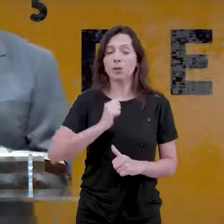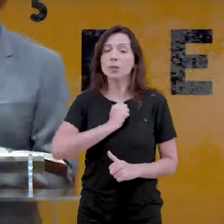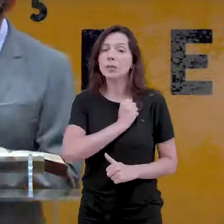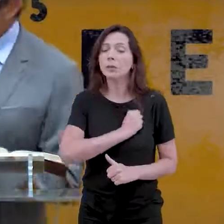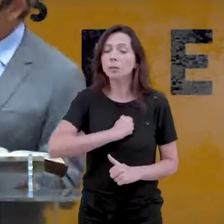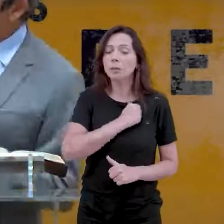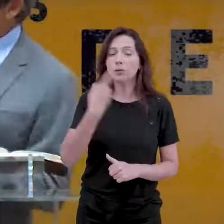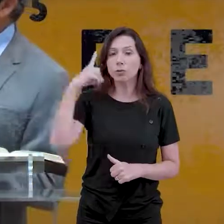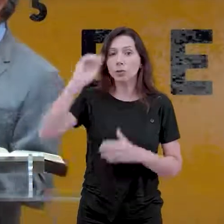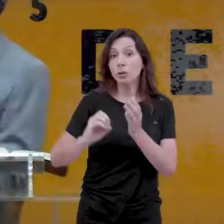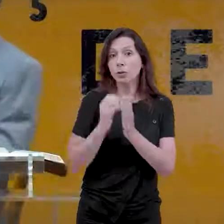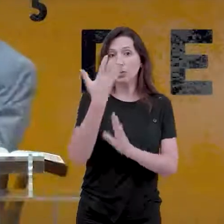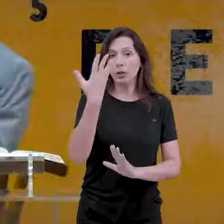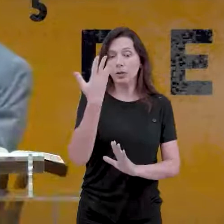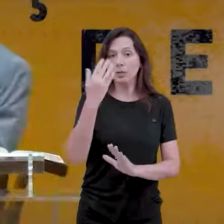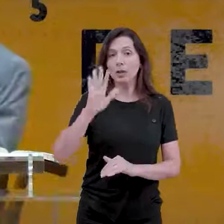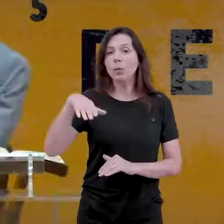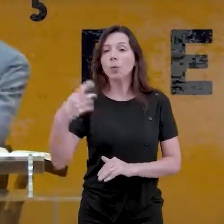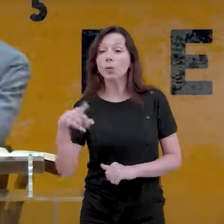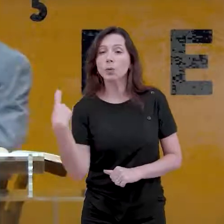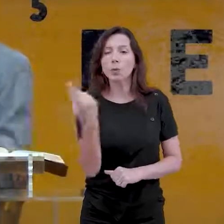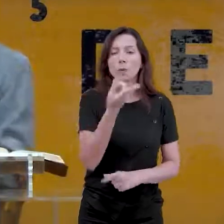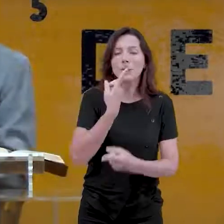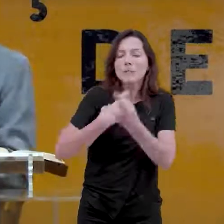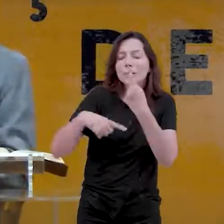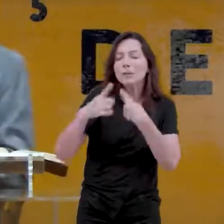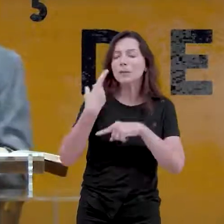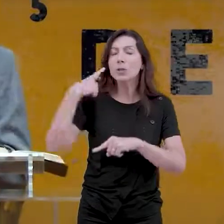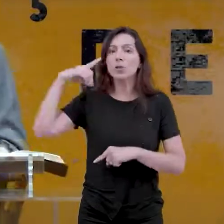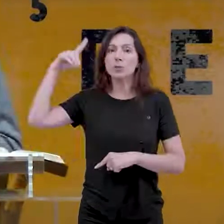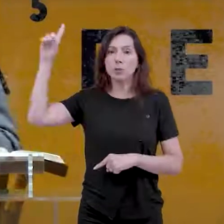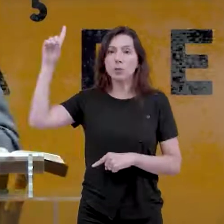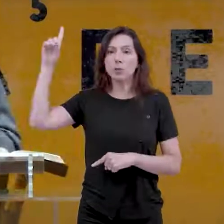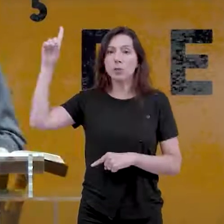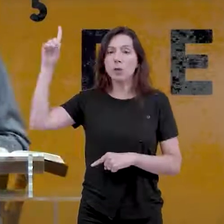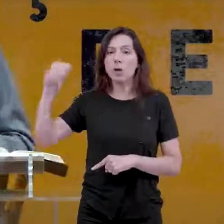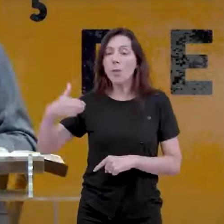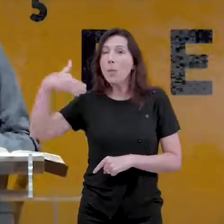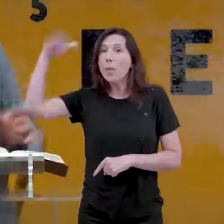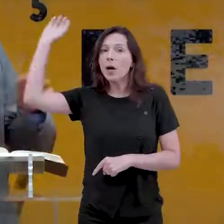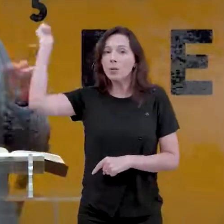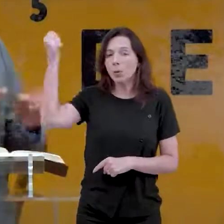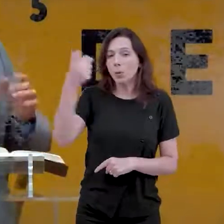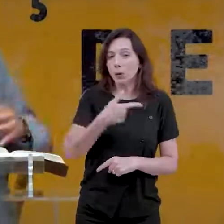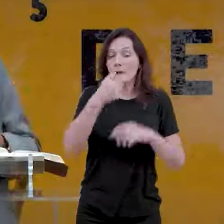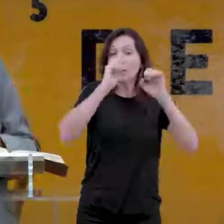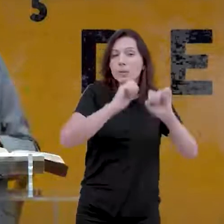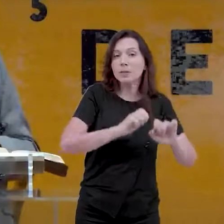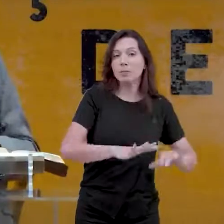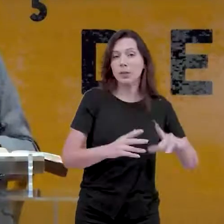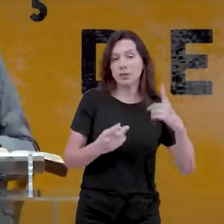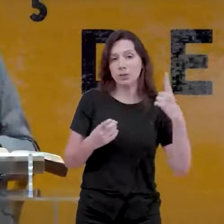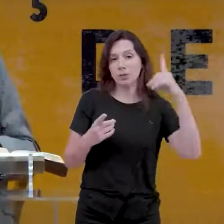acontece quando nós ansiamos por Deus, mais do que pelas bênçãos